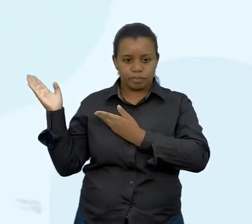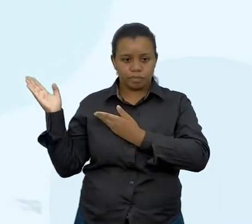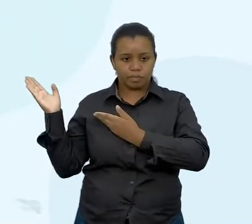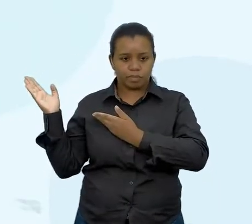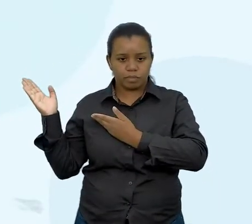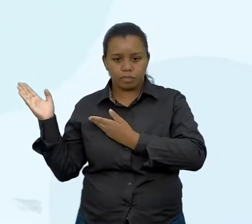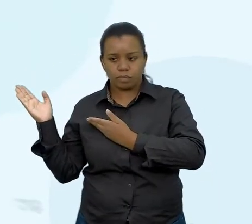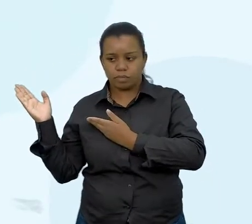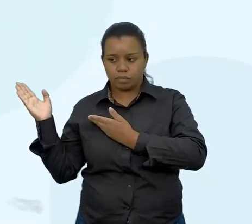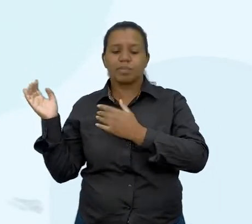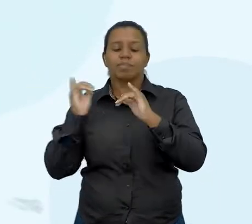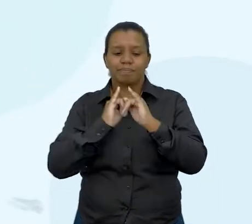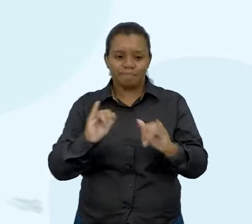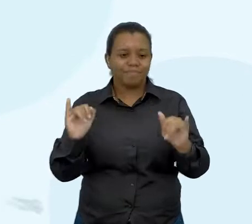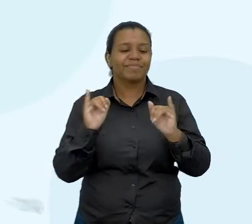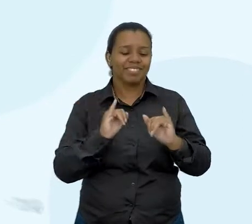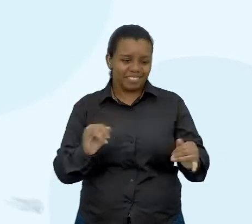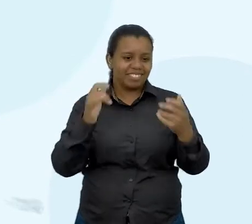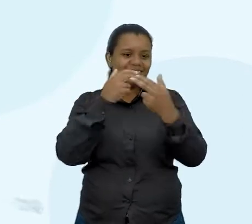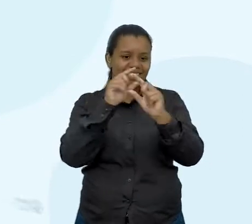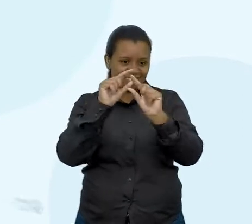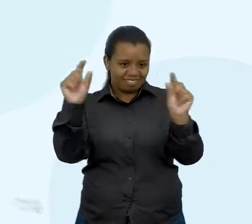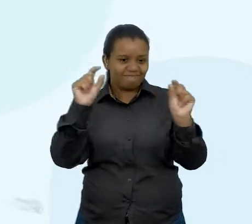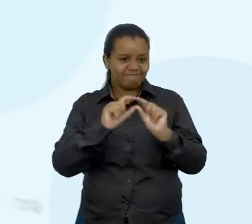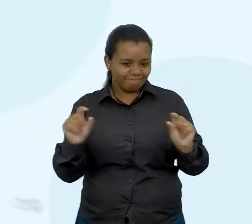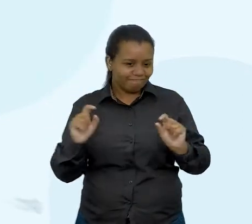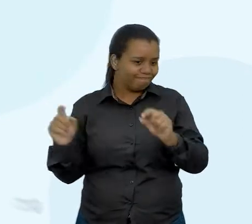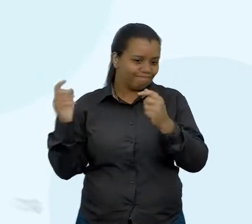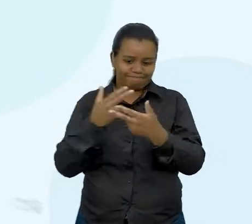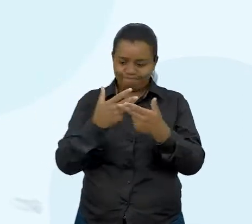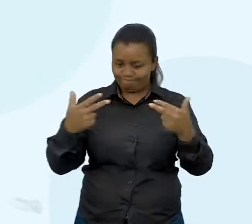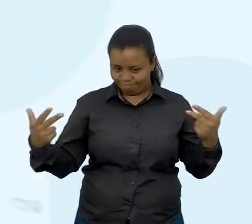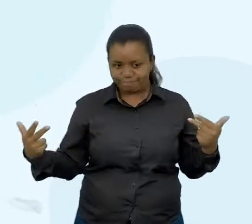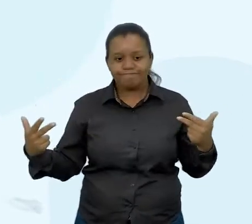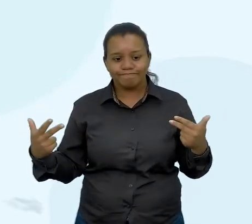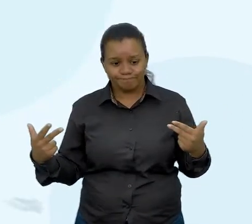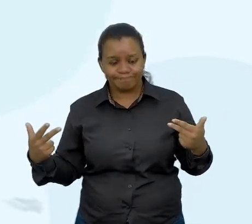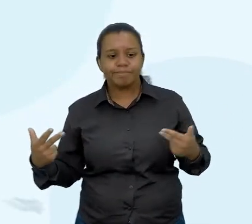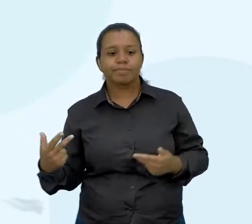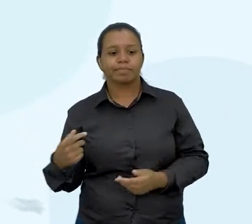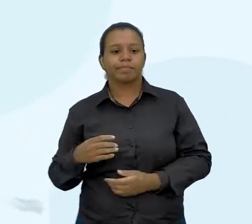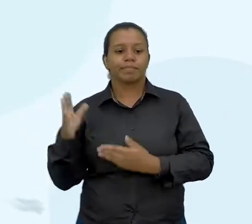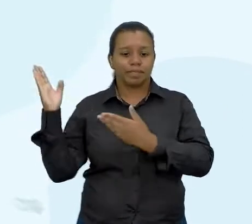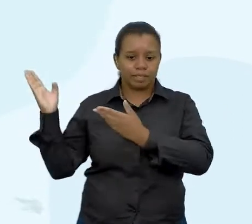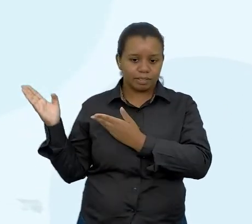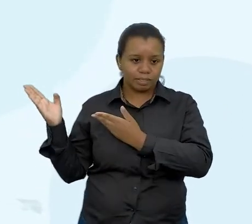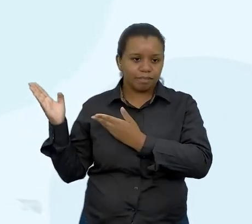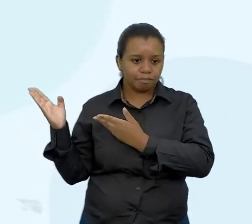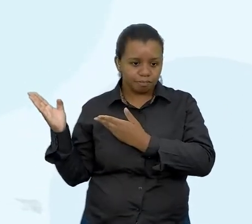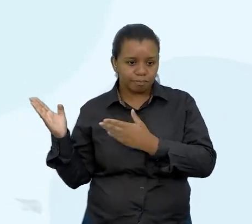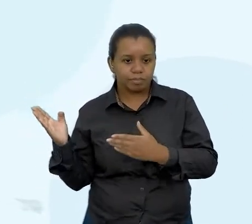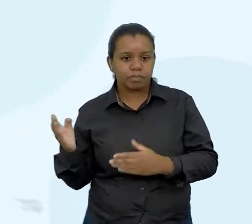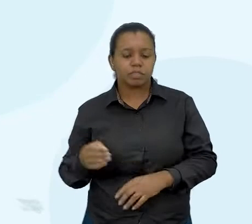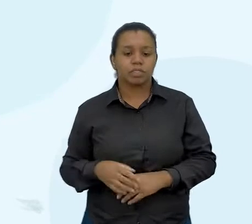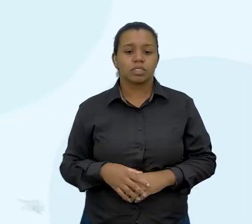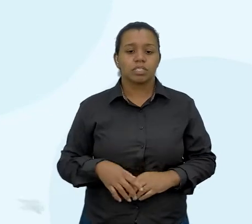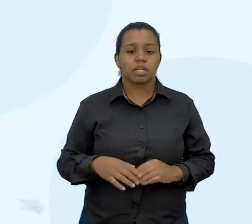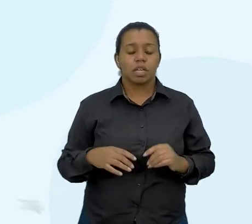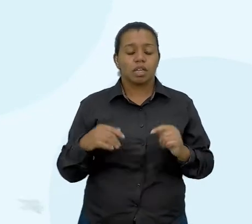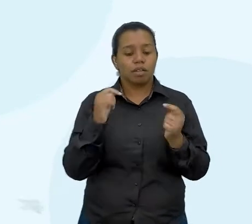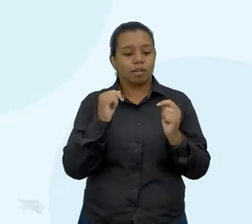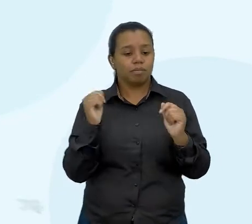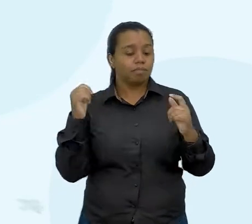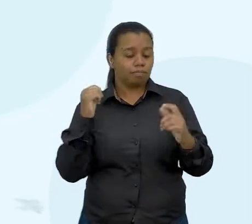vimos foram a contaminação além do garimpo, né? São áreas da Amazônia alagadas por hidrelétricas, podem aumentar os